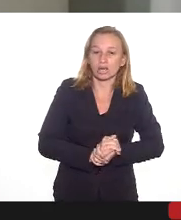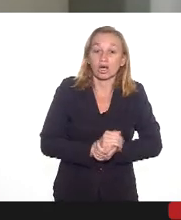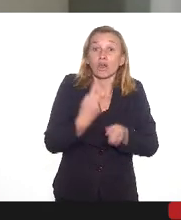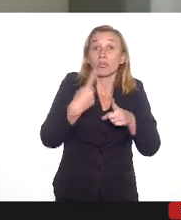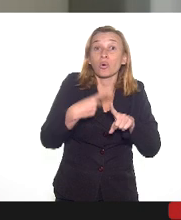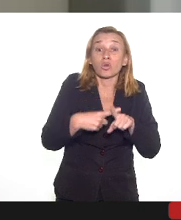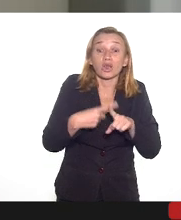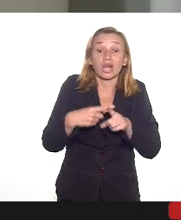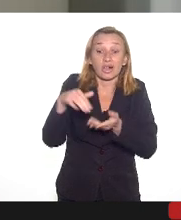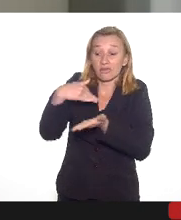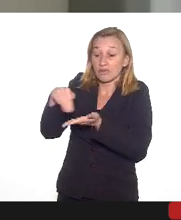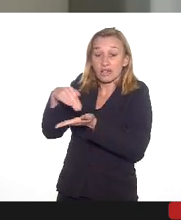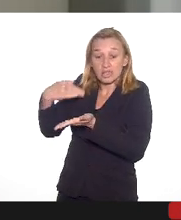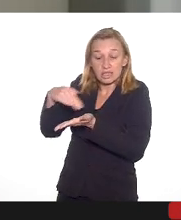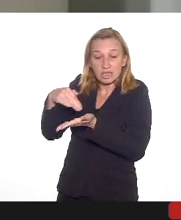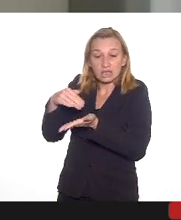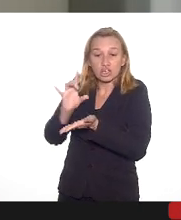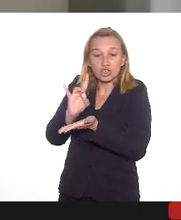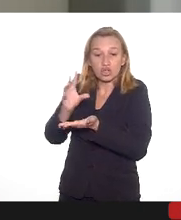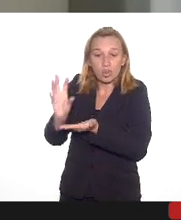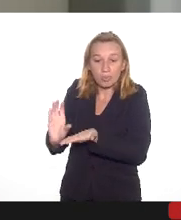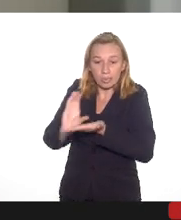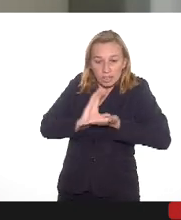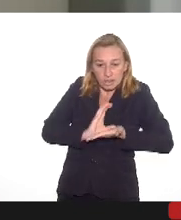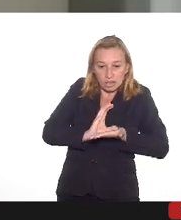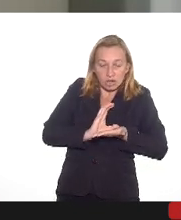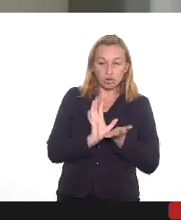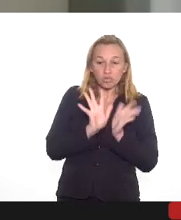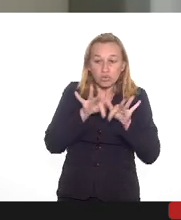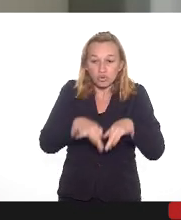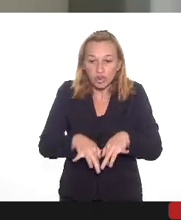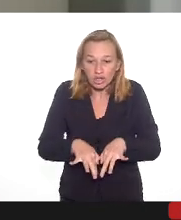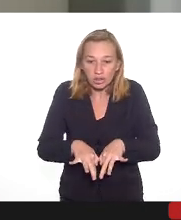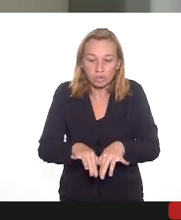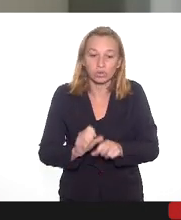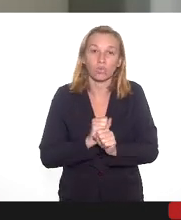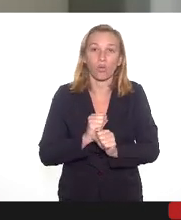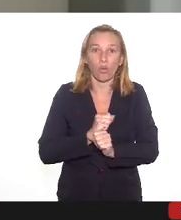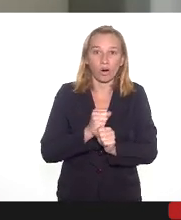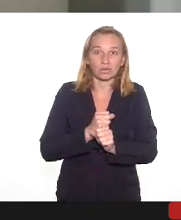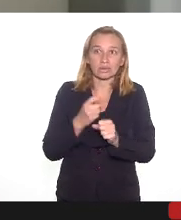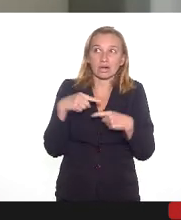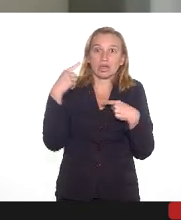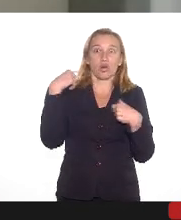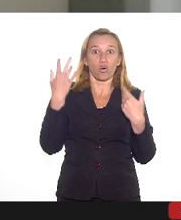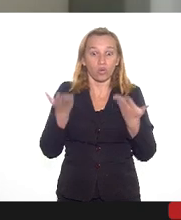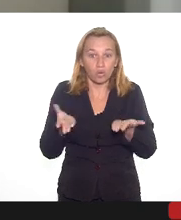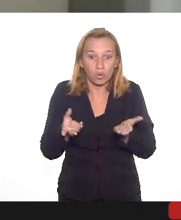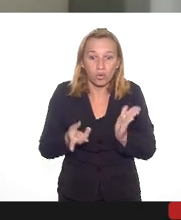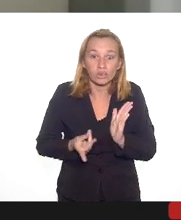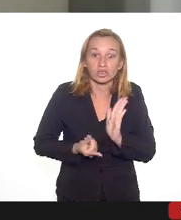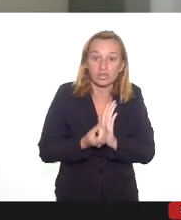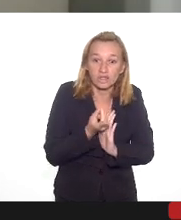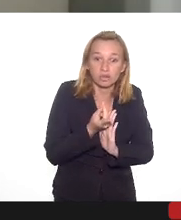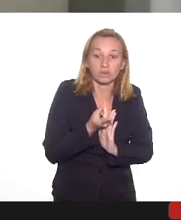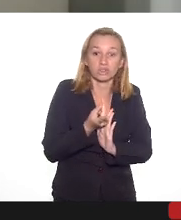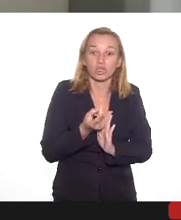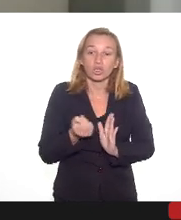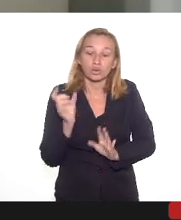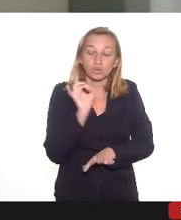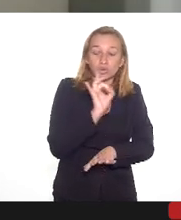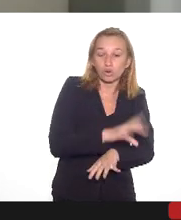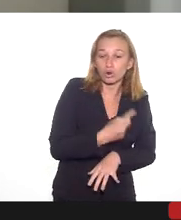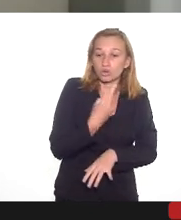a Fazenda só repassava os recursos ao final do ano. Então, era aquela loucura de investimentos nos dois últimos meses